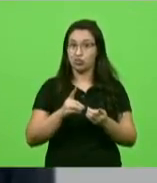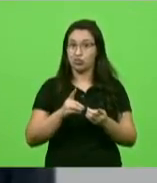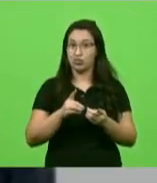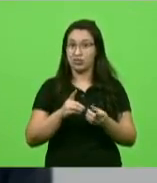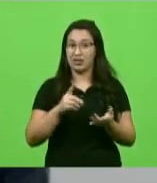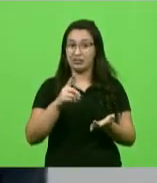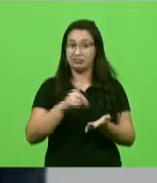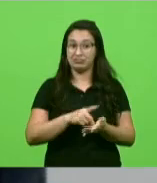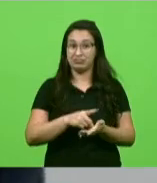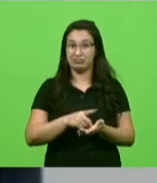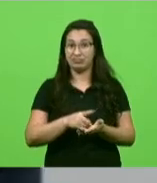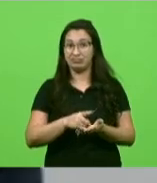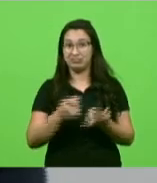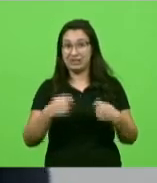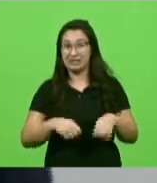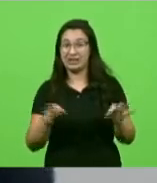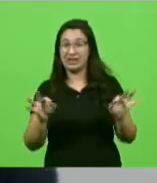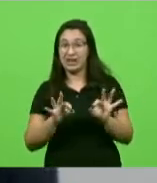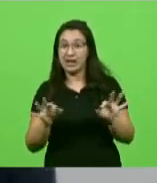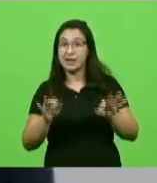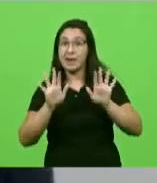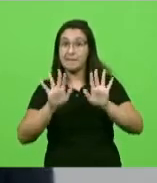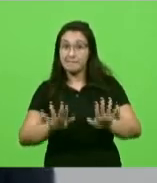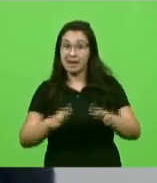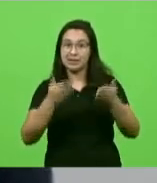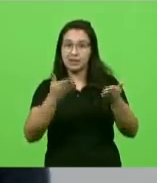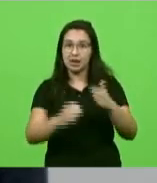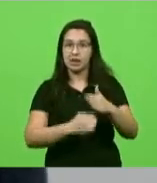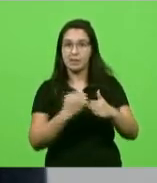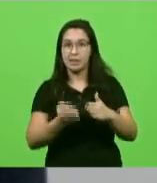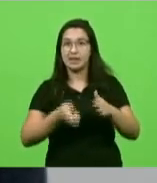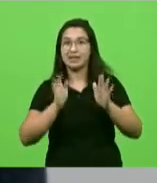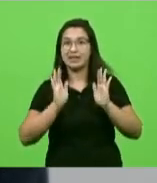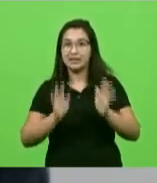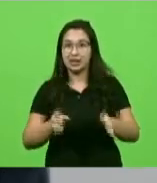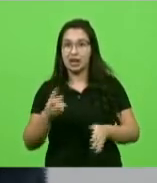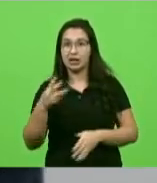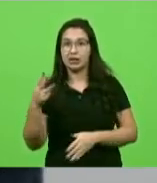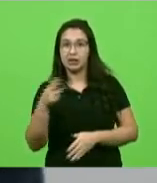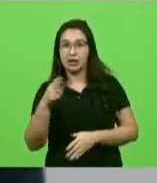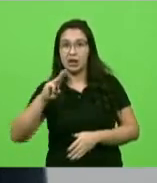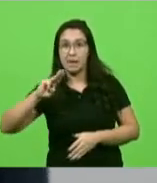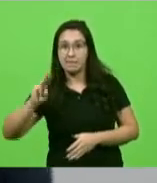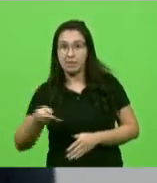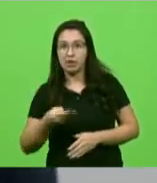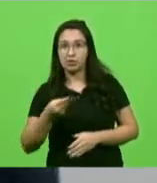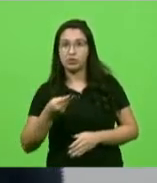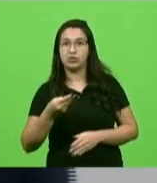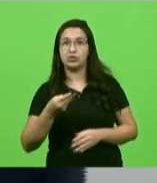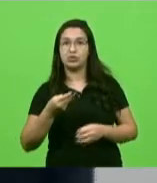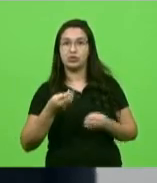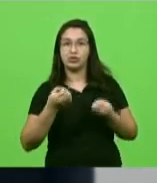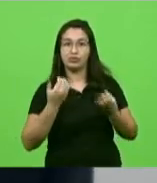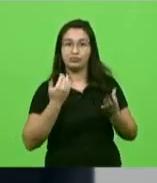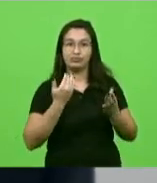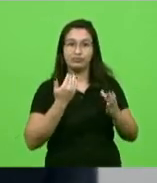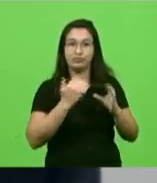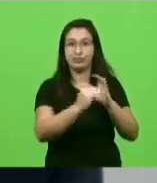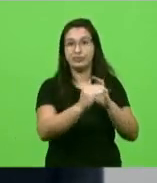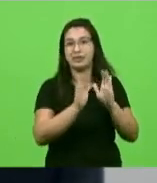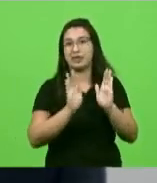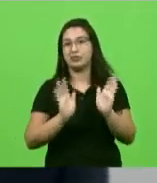tempo, a Veiga Med já havia recebido 33 milhões em duas frações de 16 milhões e